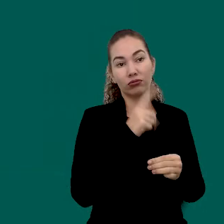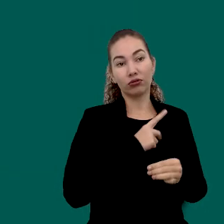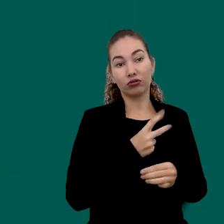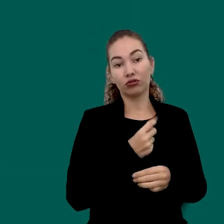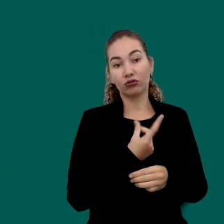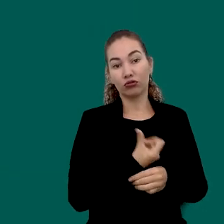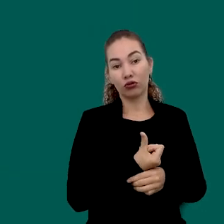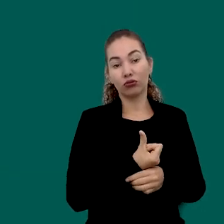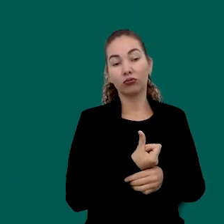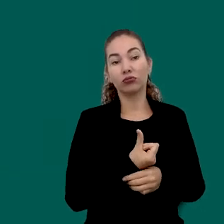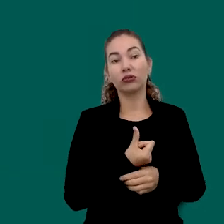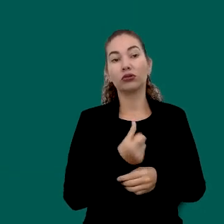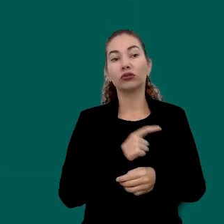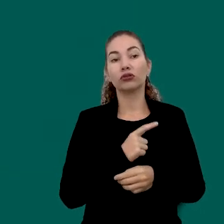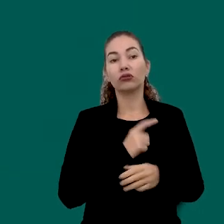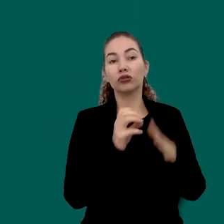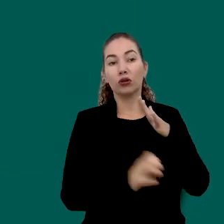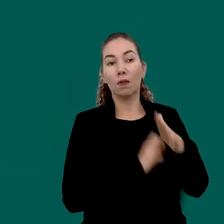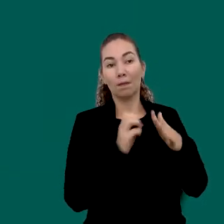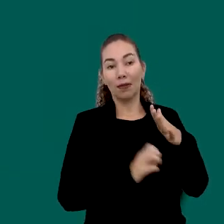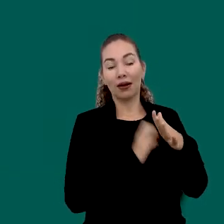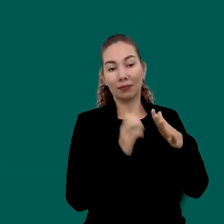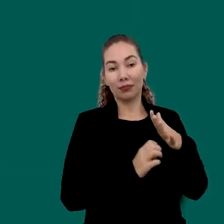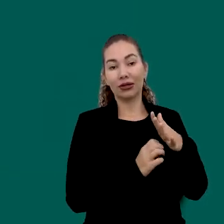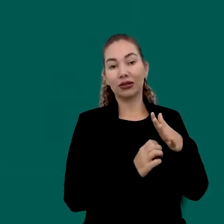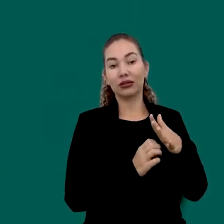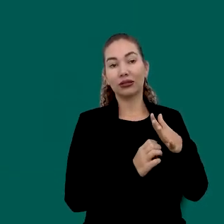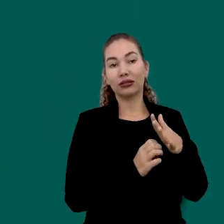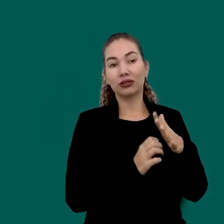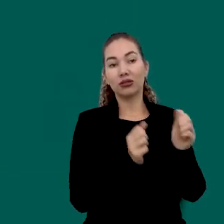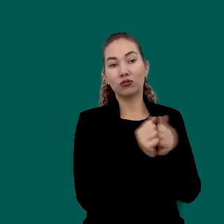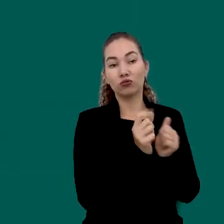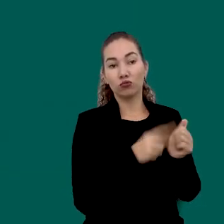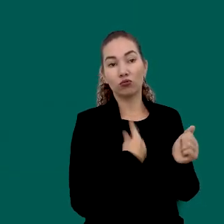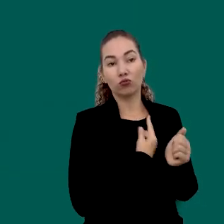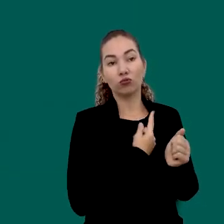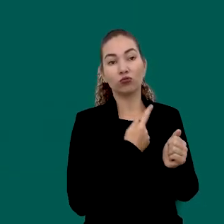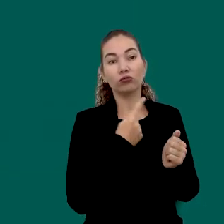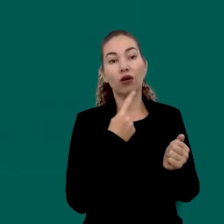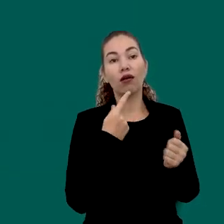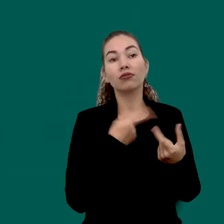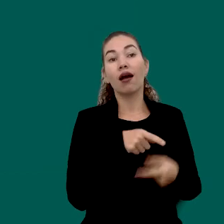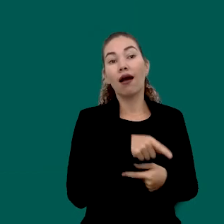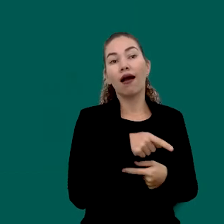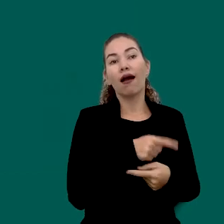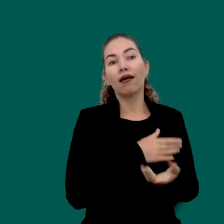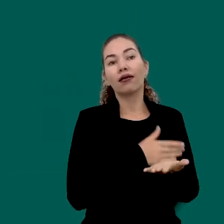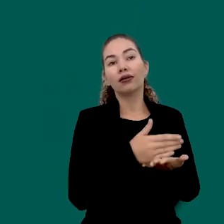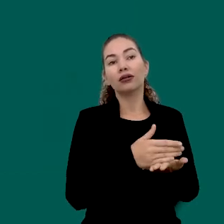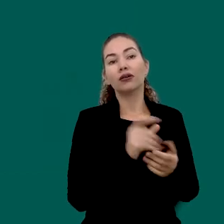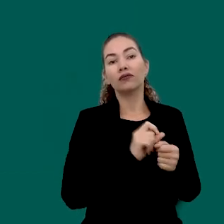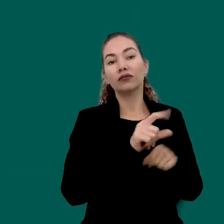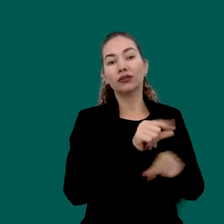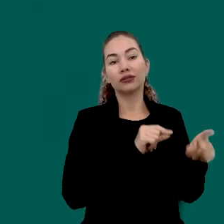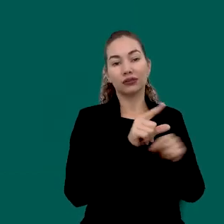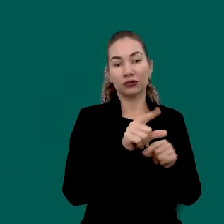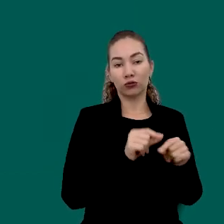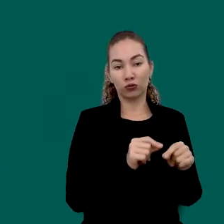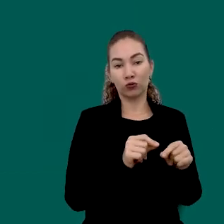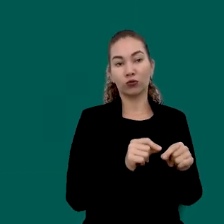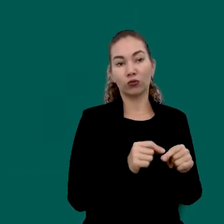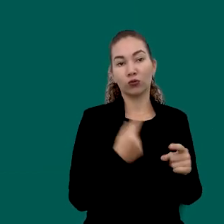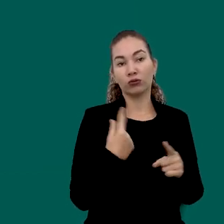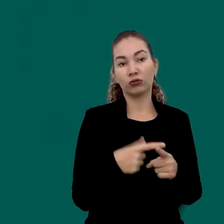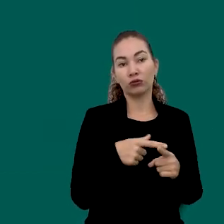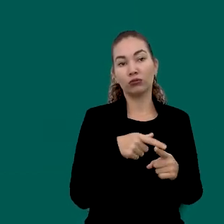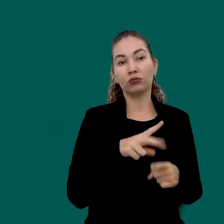da questão do marketing. Daí, em 2016, a gente colocou uma empresa de consultoria junto com a nossa empresa, onde a partir dali tu começa